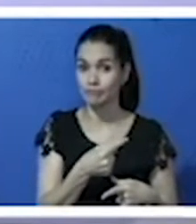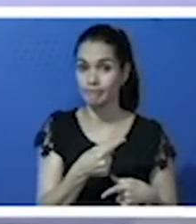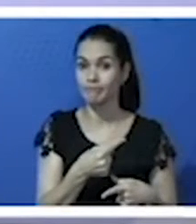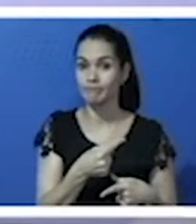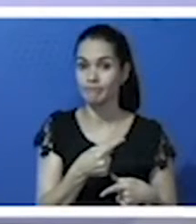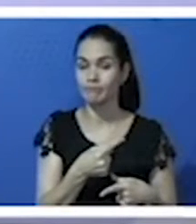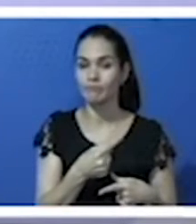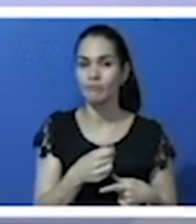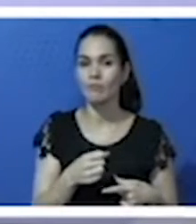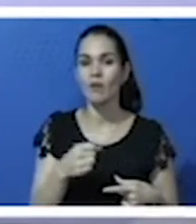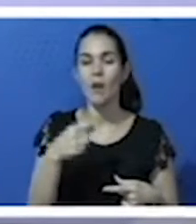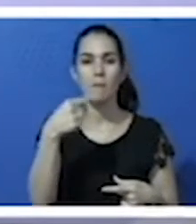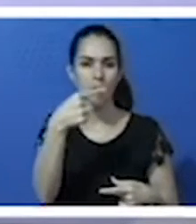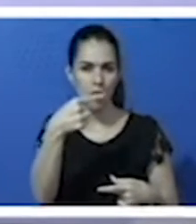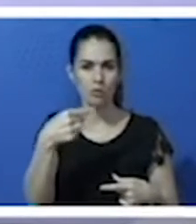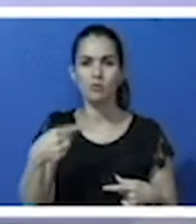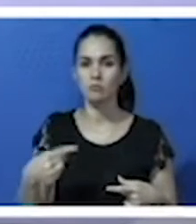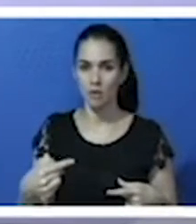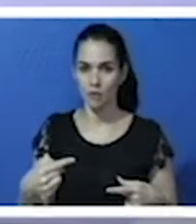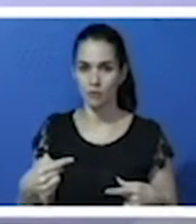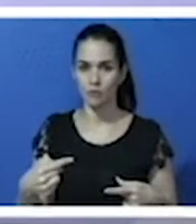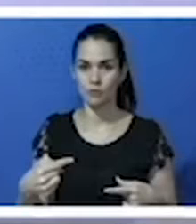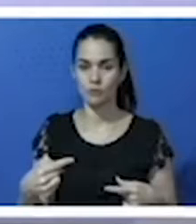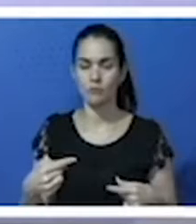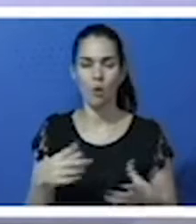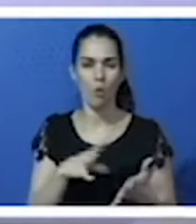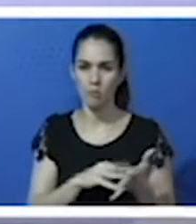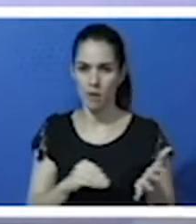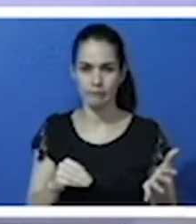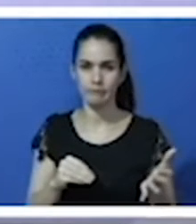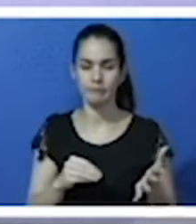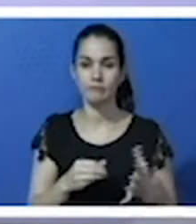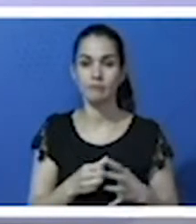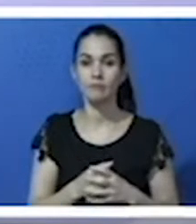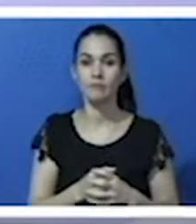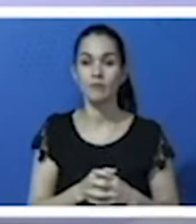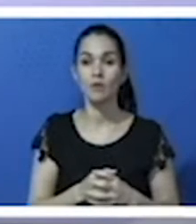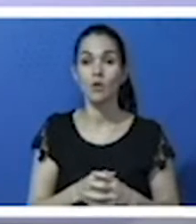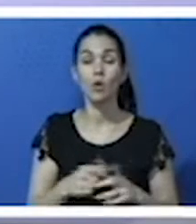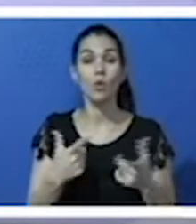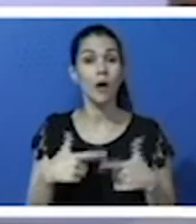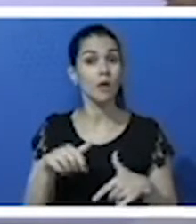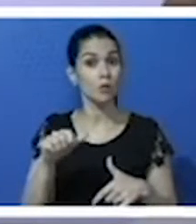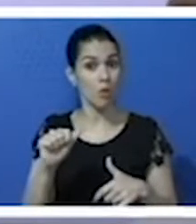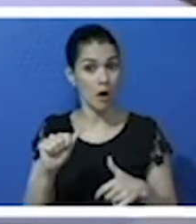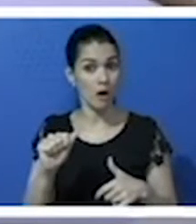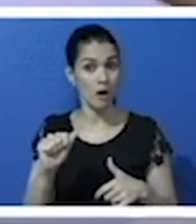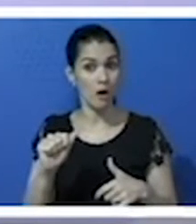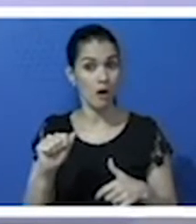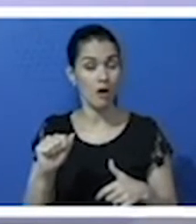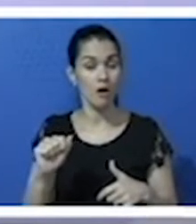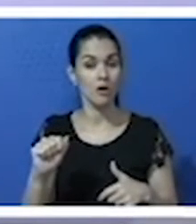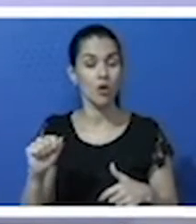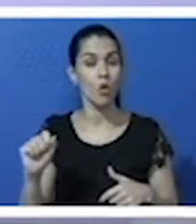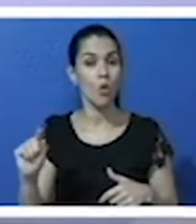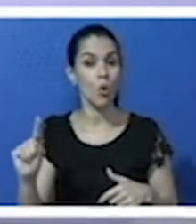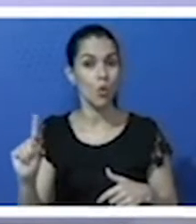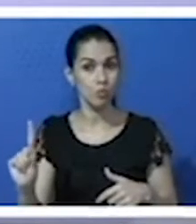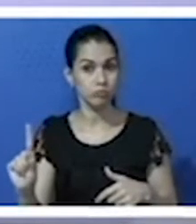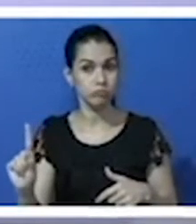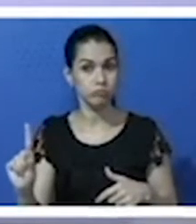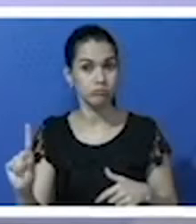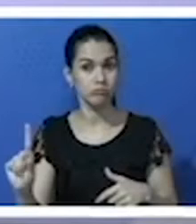Esse 4 aqui, esse menos 4 é da fórmula, copia. No lugar do A, colocou 1. E no lugar do